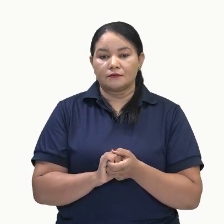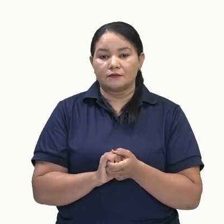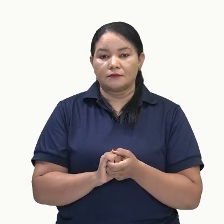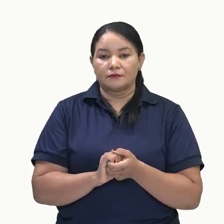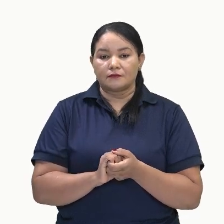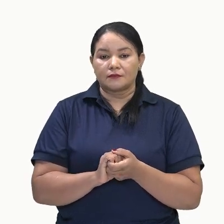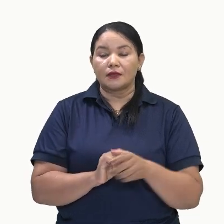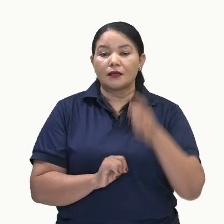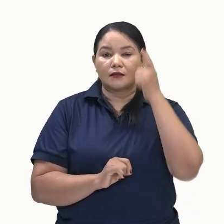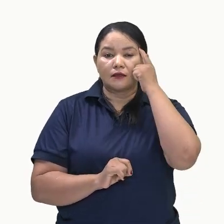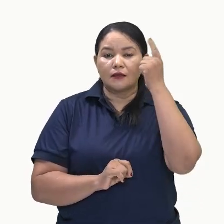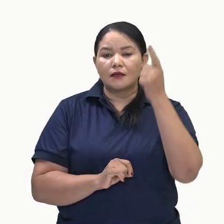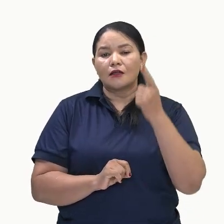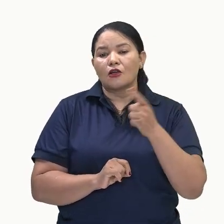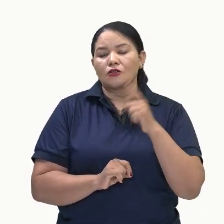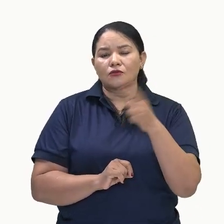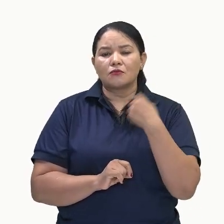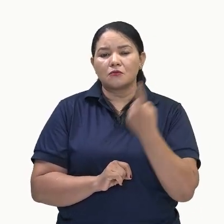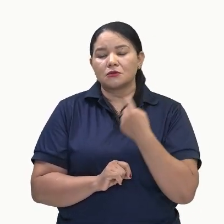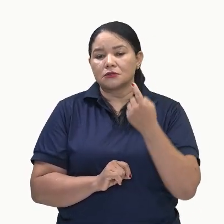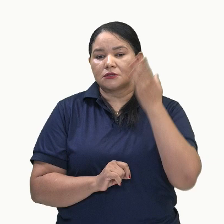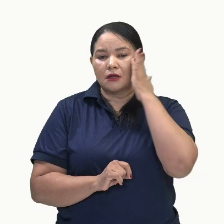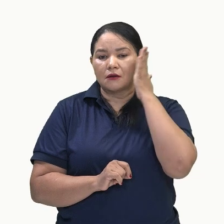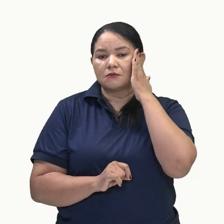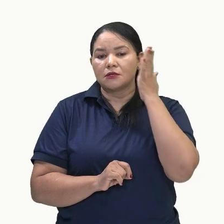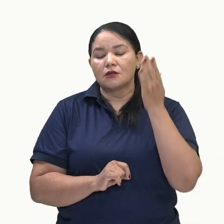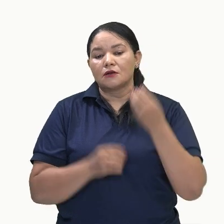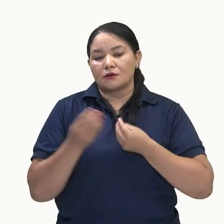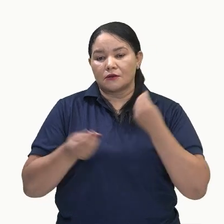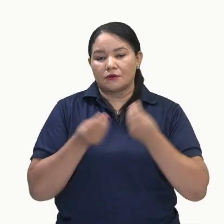que nós já sabemos aqui, que a